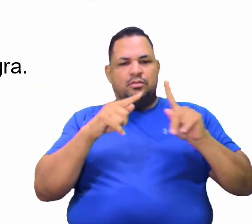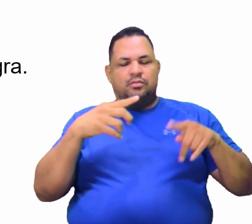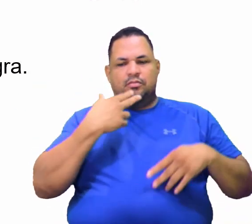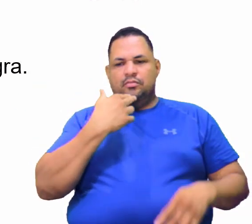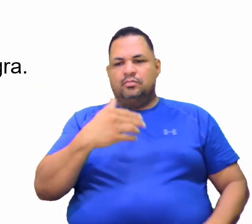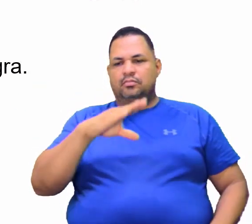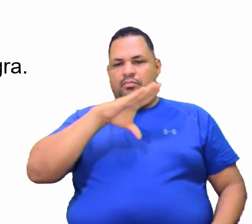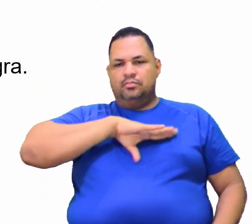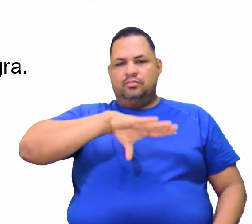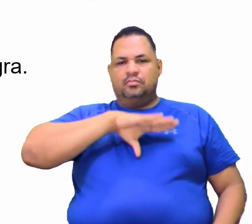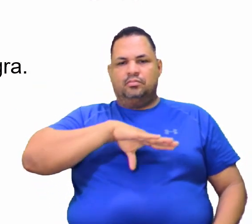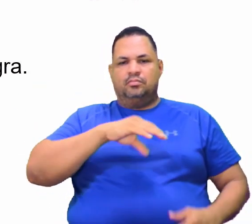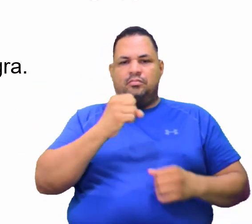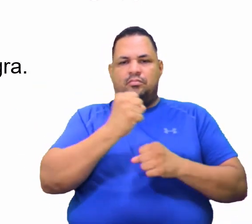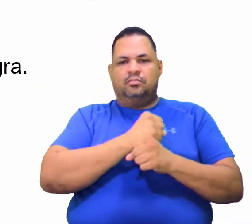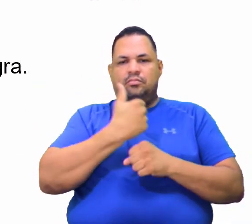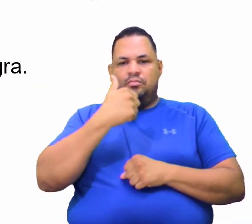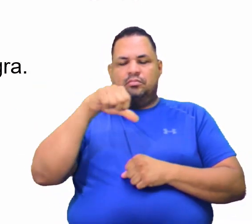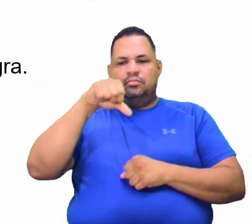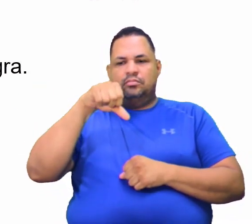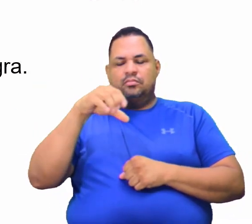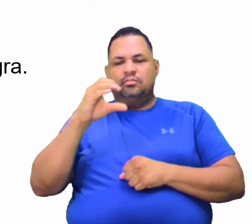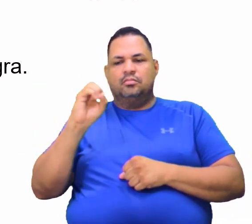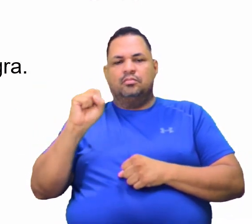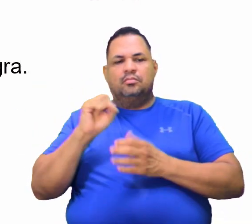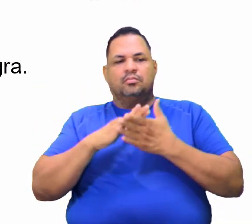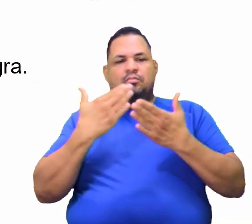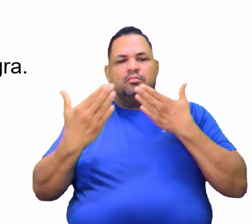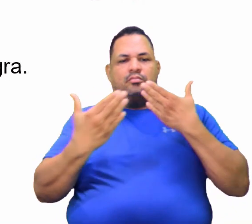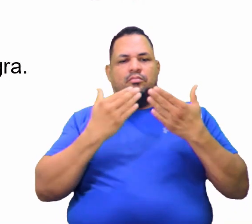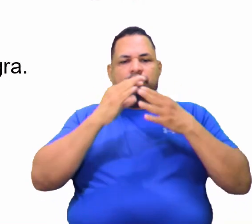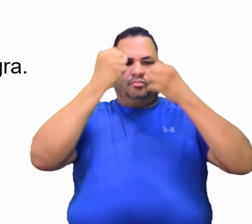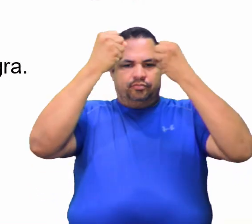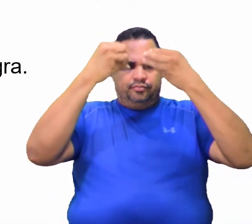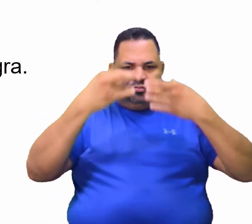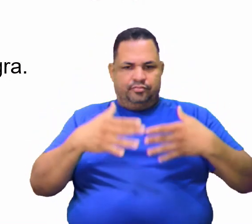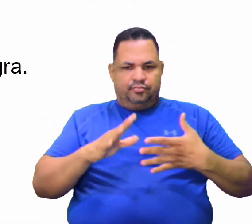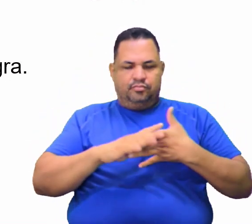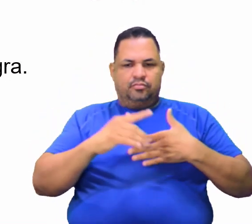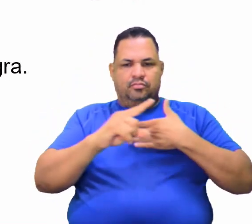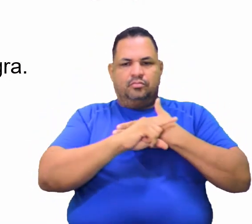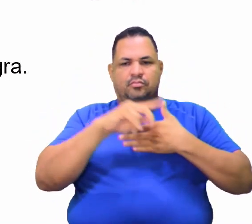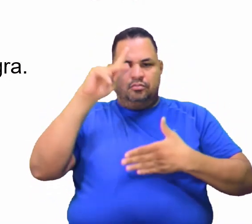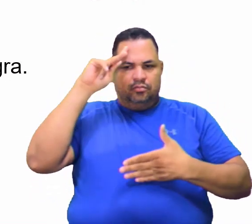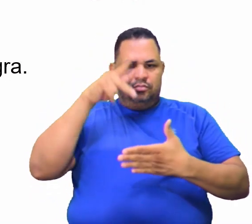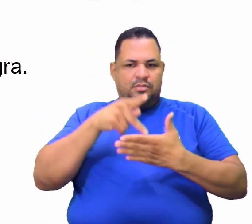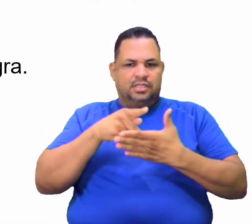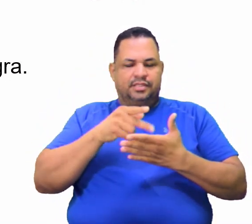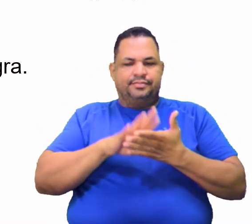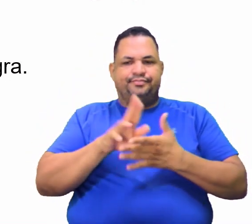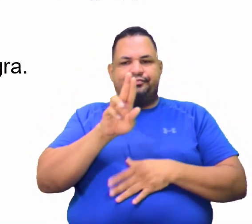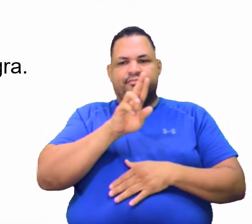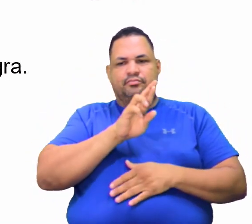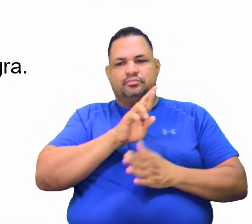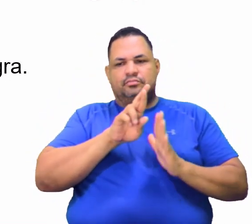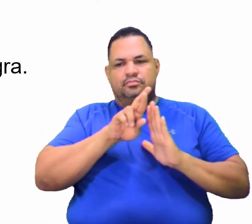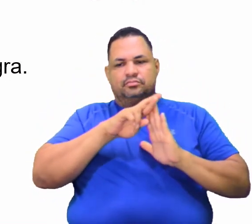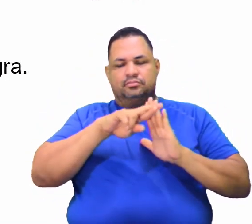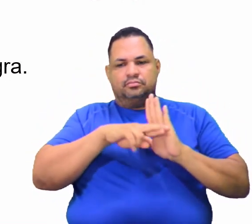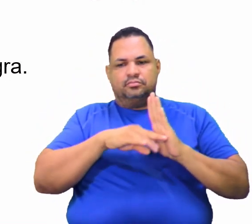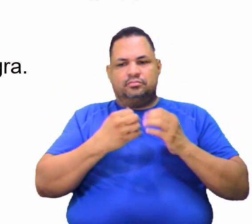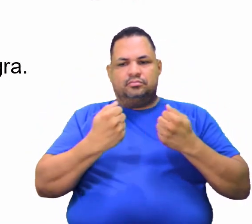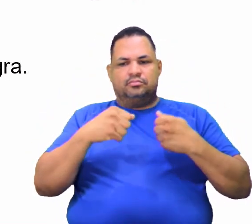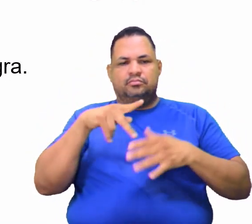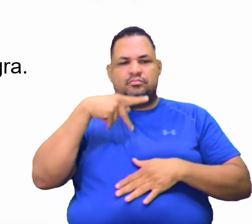Língua Portuguesa, de 1980. Comparando a explicação dada pelos autores sobre essa regra,